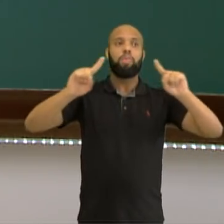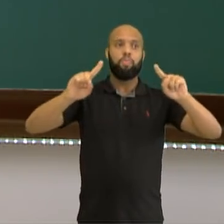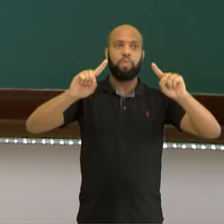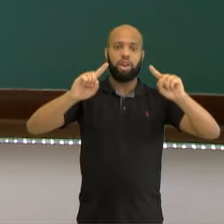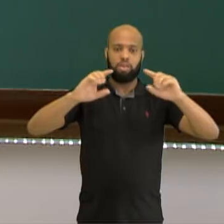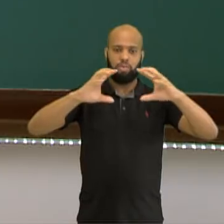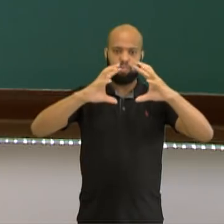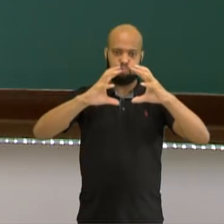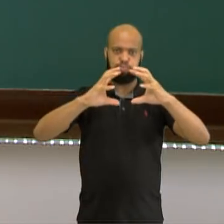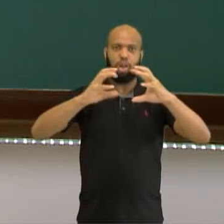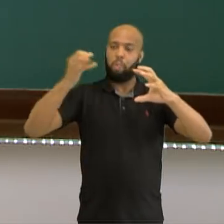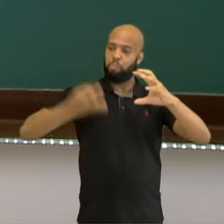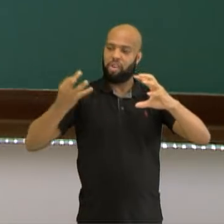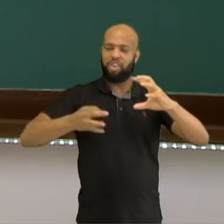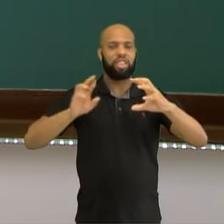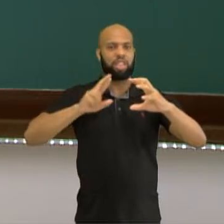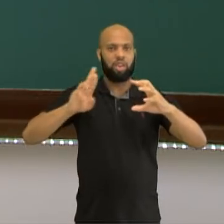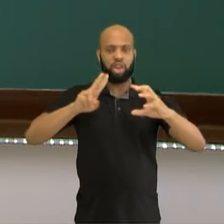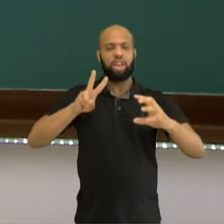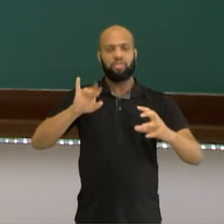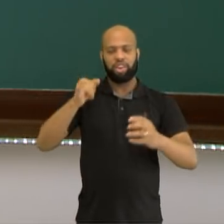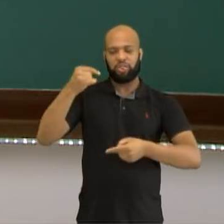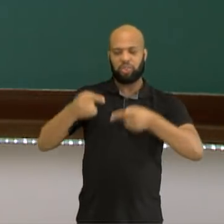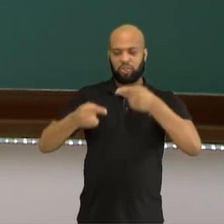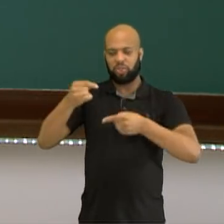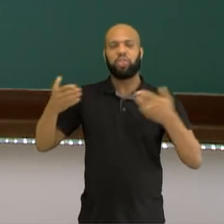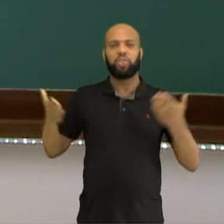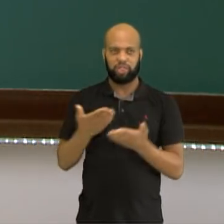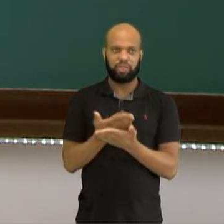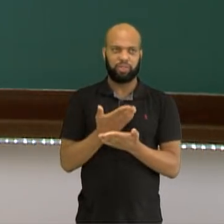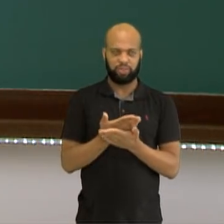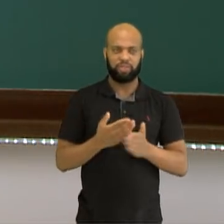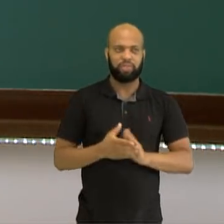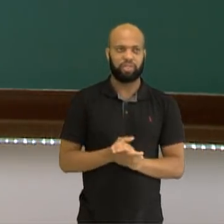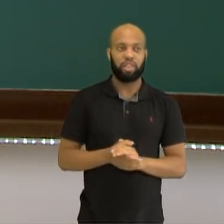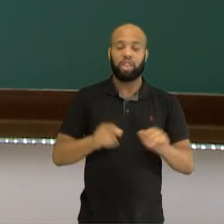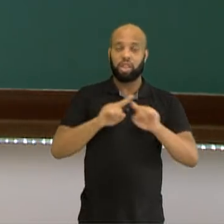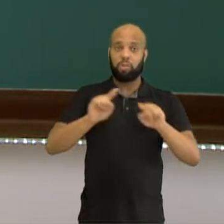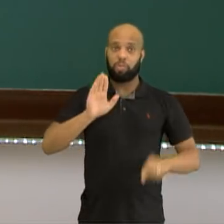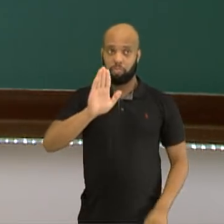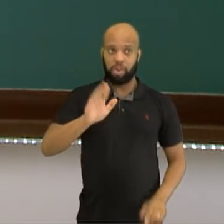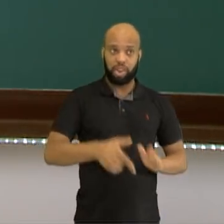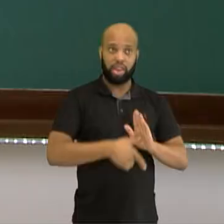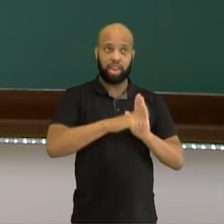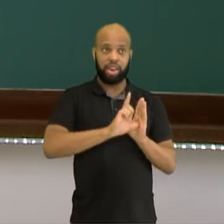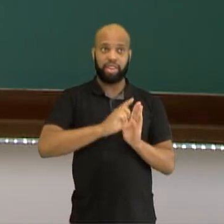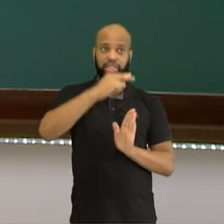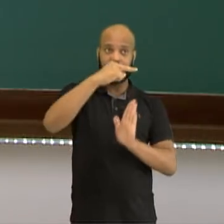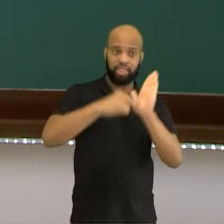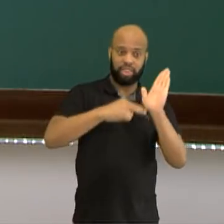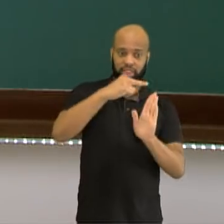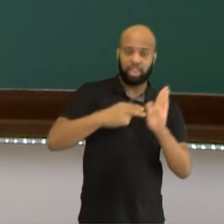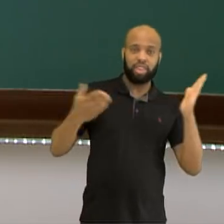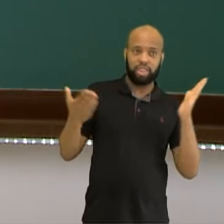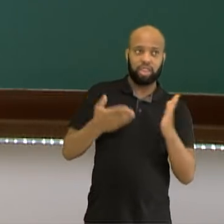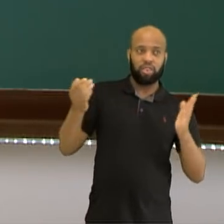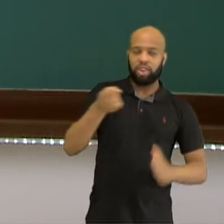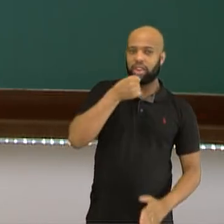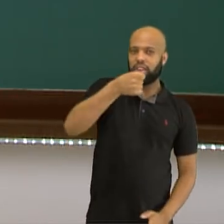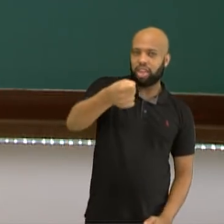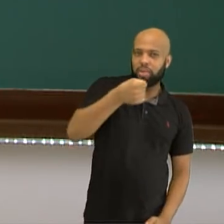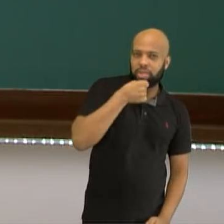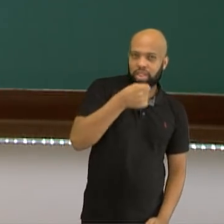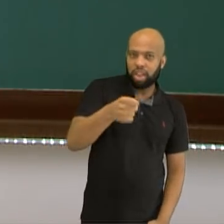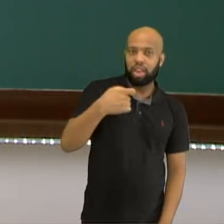é perfeito. E a gente vai discutir ao longo da nossa aula. Mas antes disso, vamos fazer uma leitura de uma reportagem?